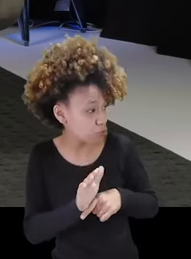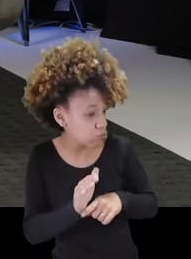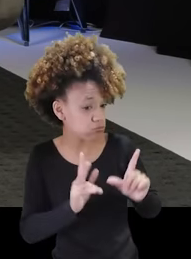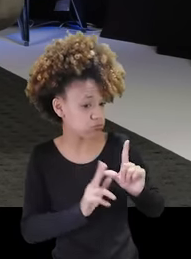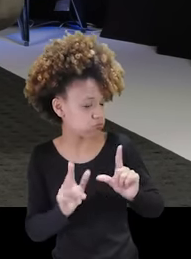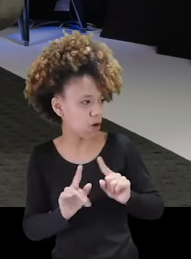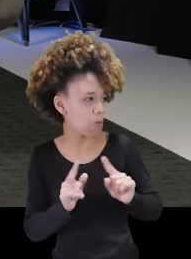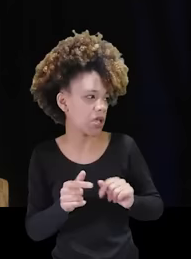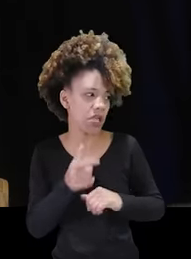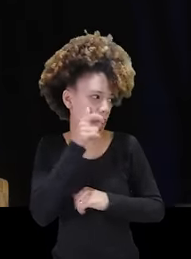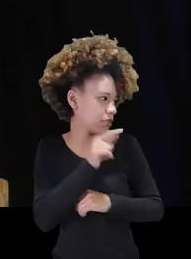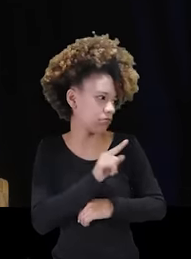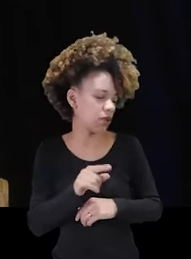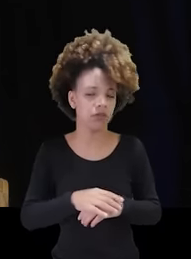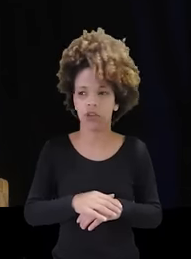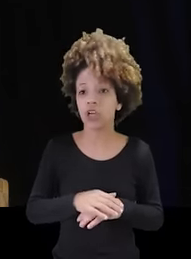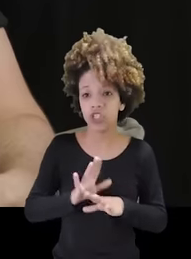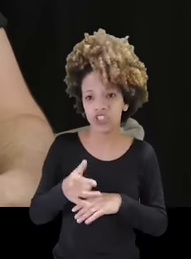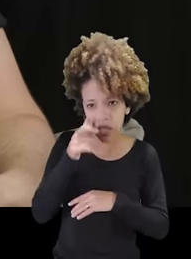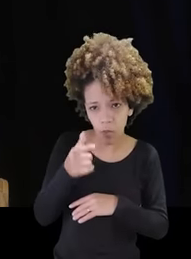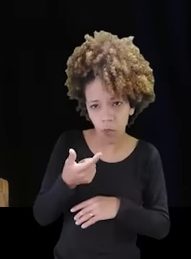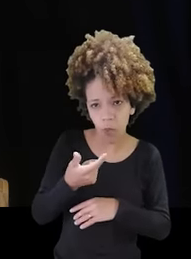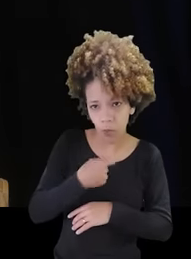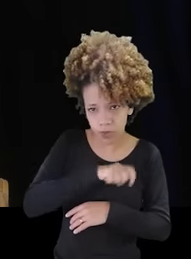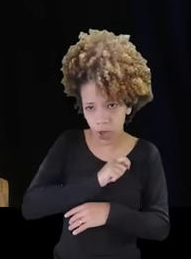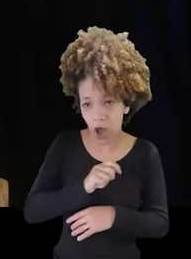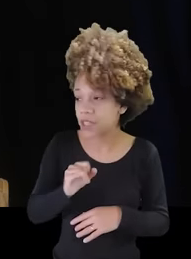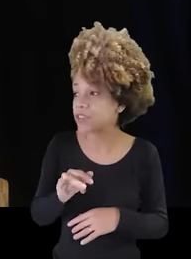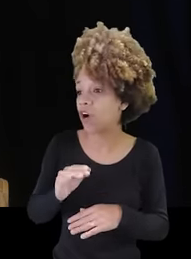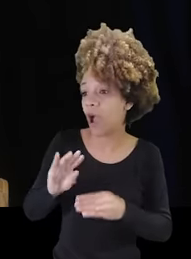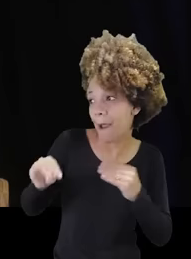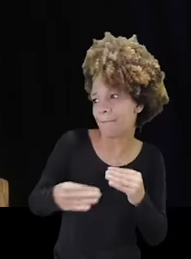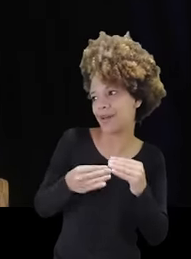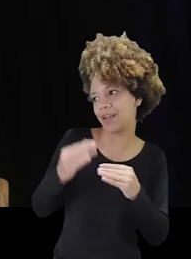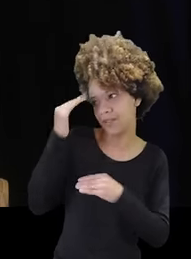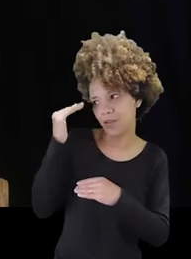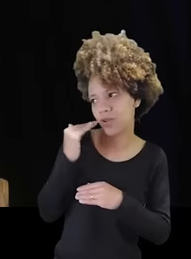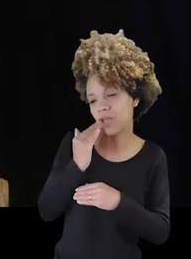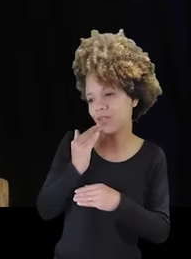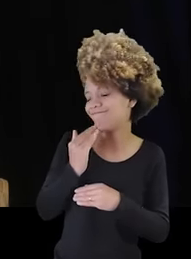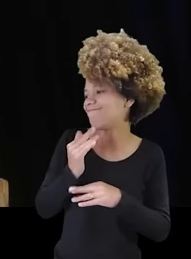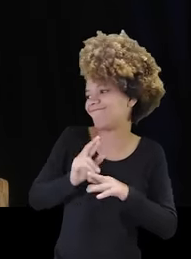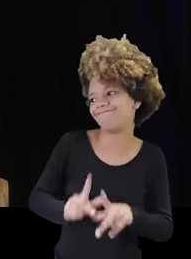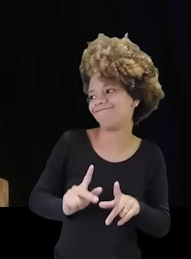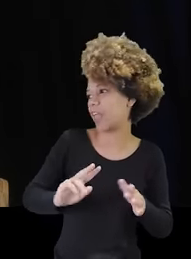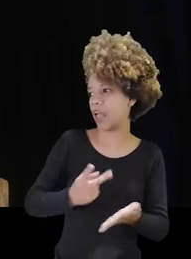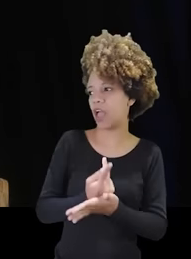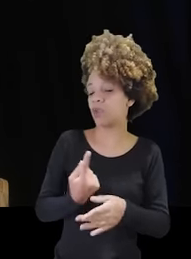porque se for já viu la casa de papel espanhol se ele for aplicar aquilo na Coréia não dá muito certo porque